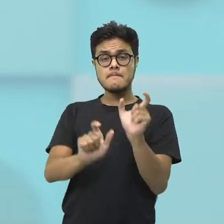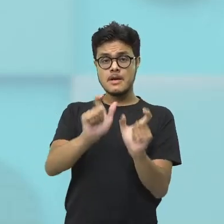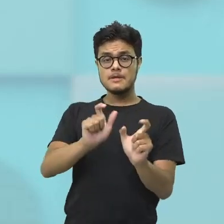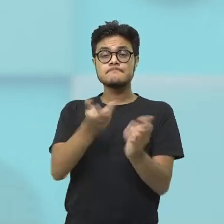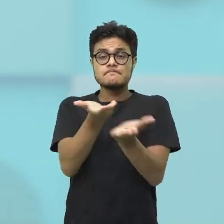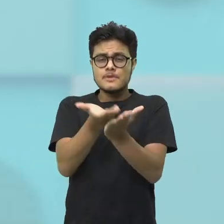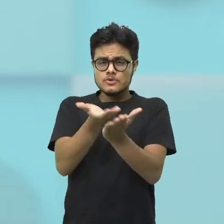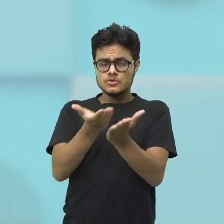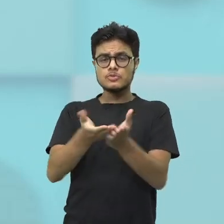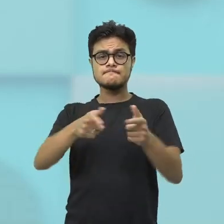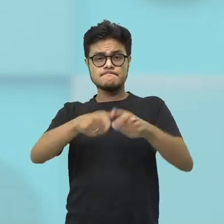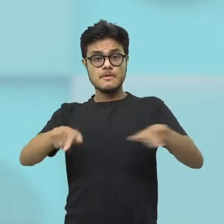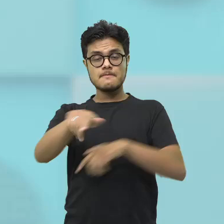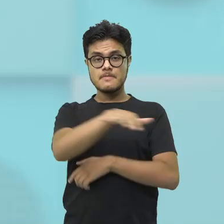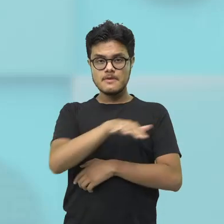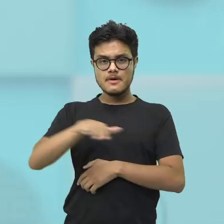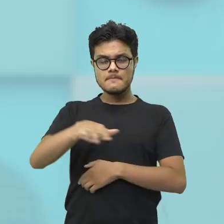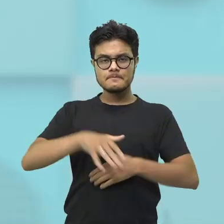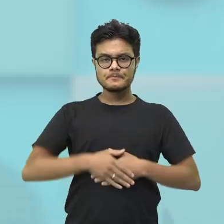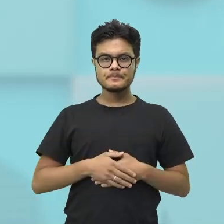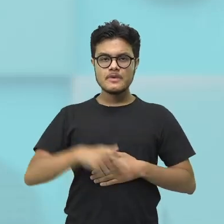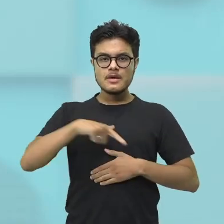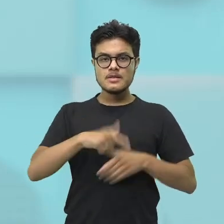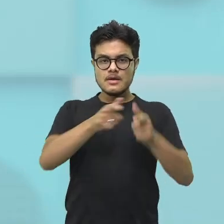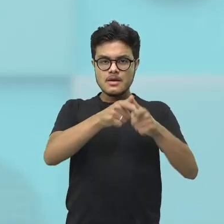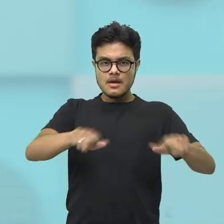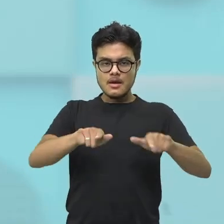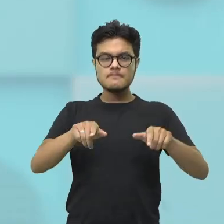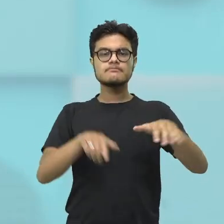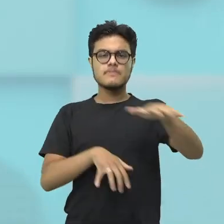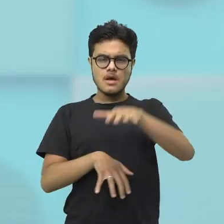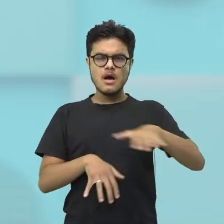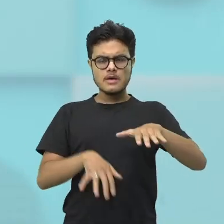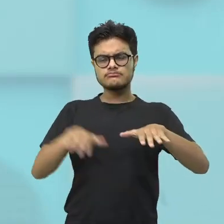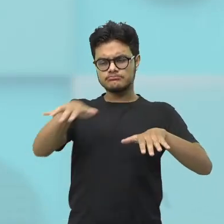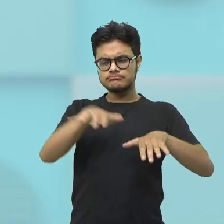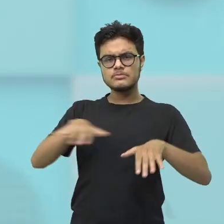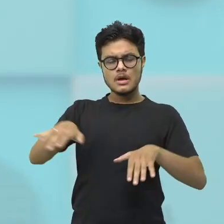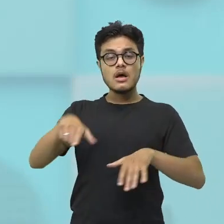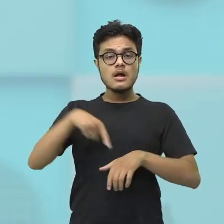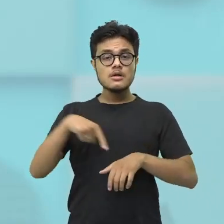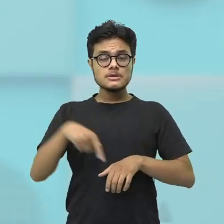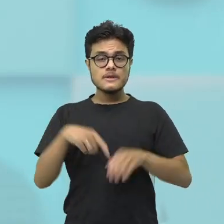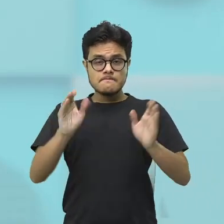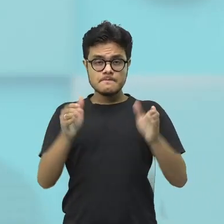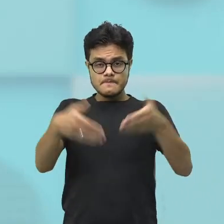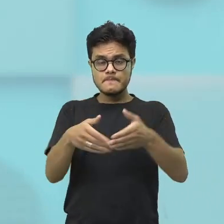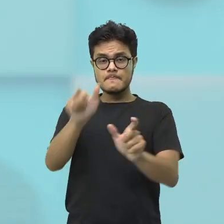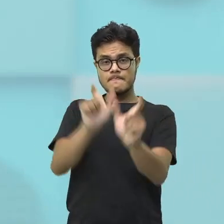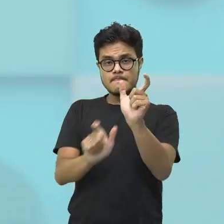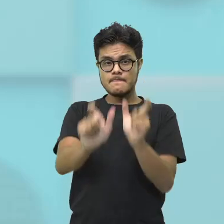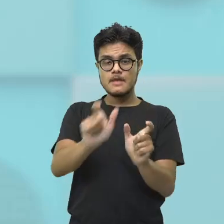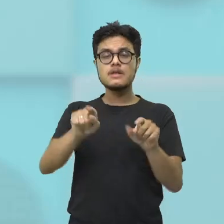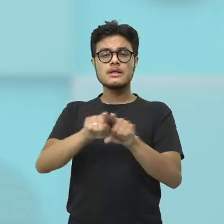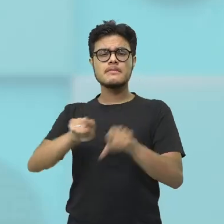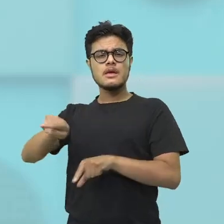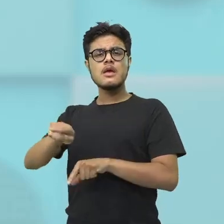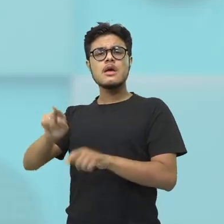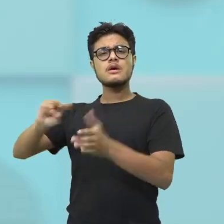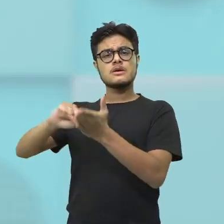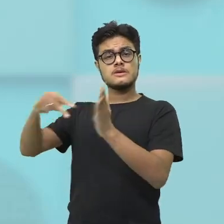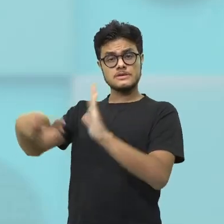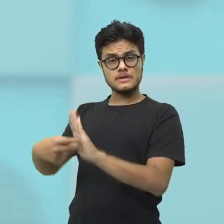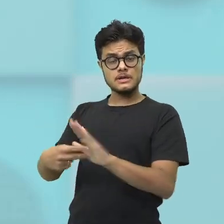uma parte da gramática, né? A gramática ela se divide aí em algumas partes, uma delas é a morfologia, assim como a semântica,